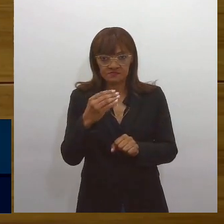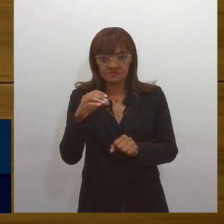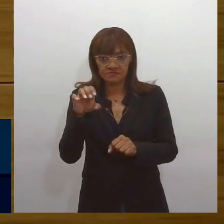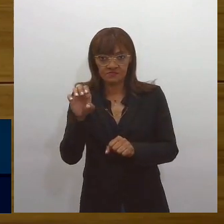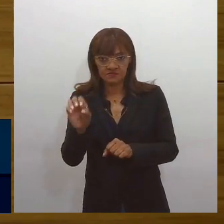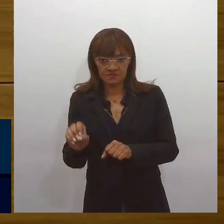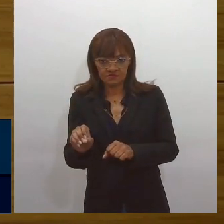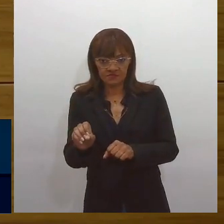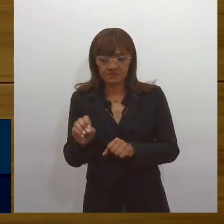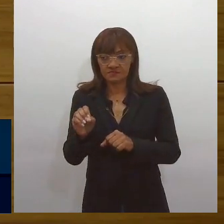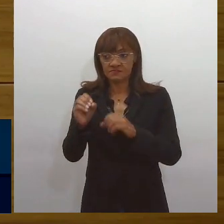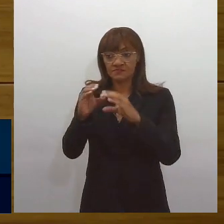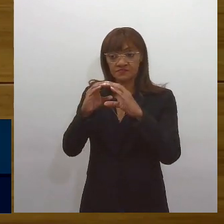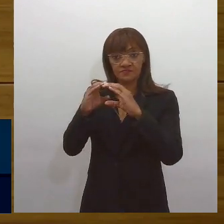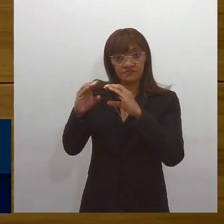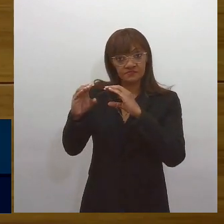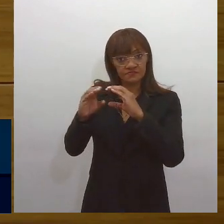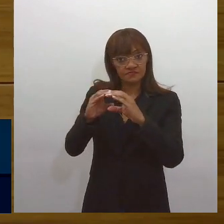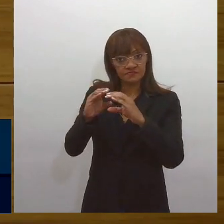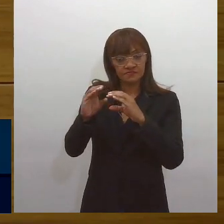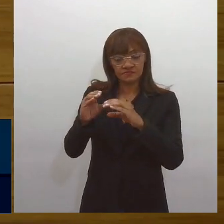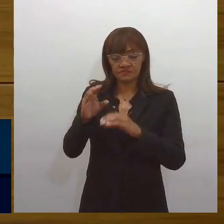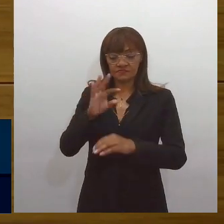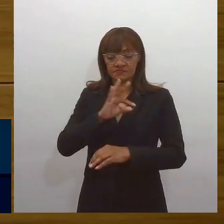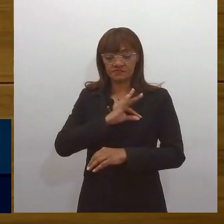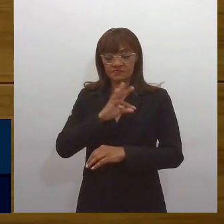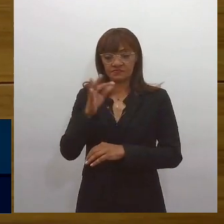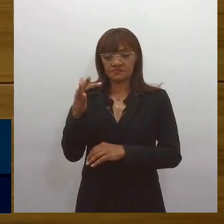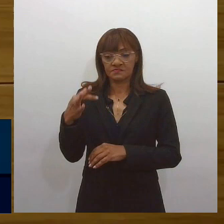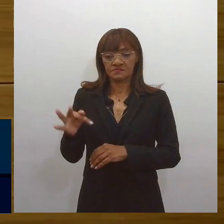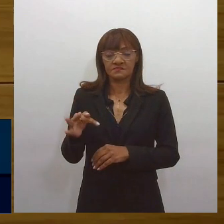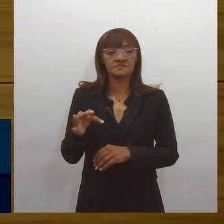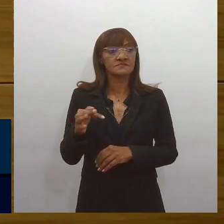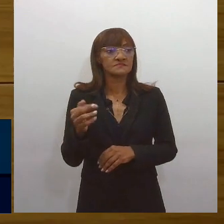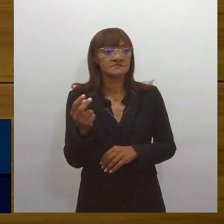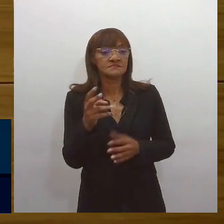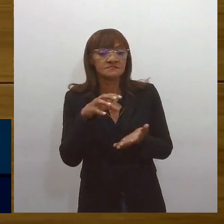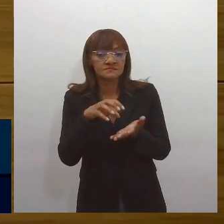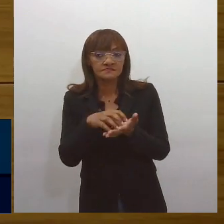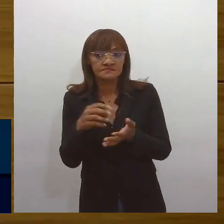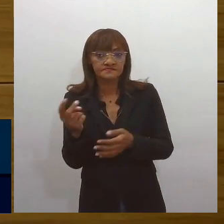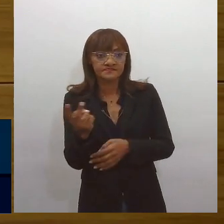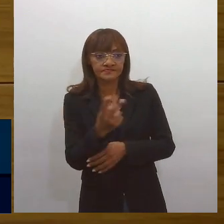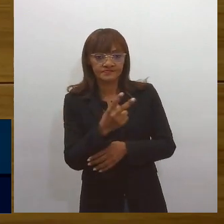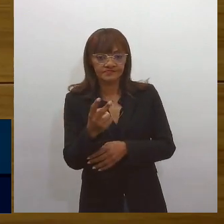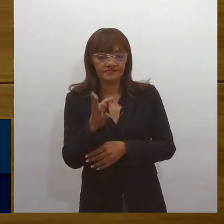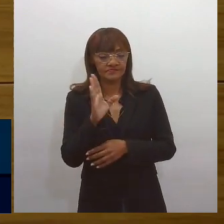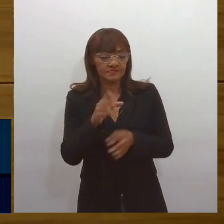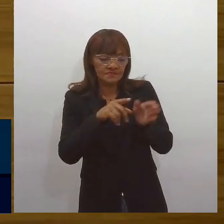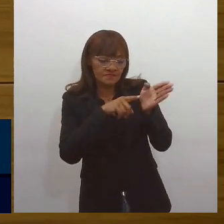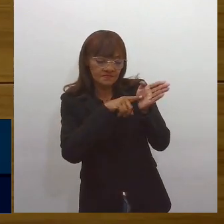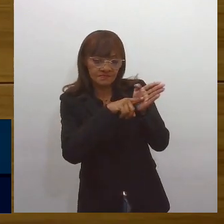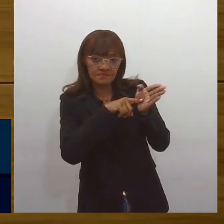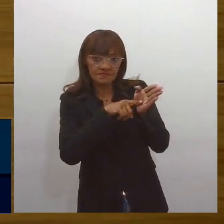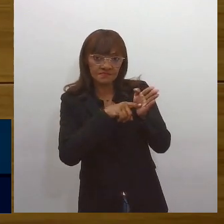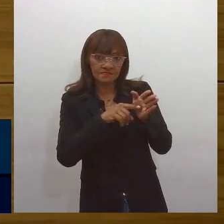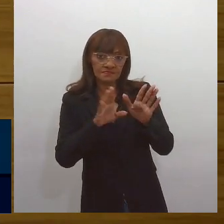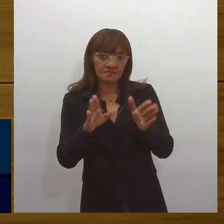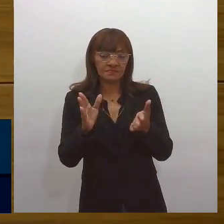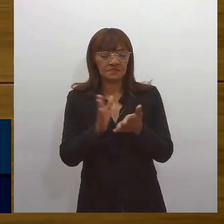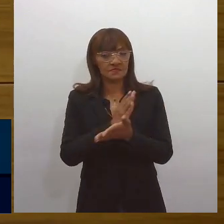e ambos os órgãos fazem esse tipo de levantamento e a gente toma algumas decisões baseado baseados nisso então